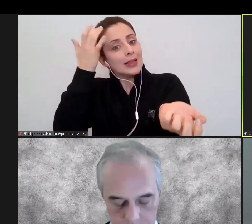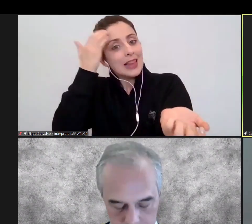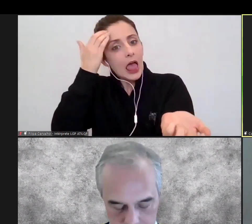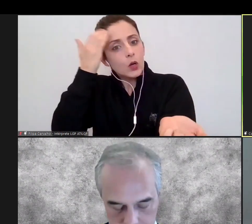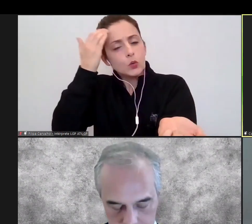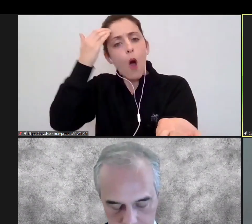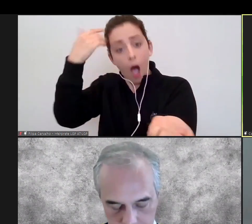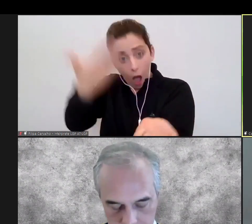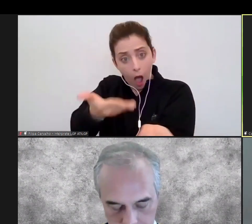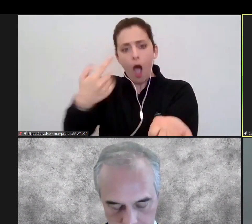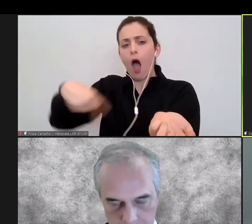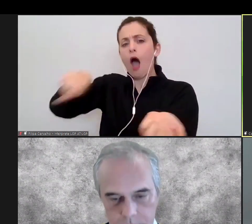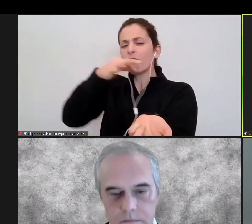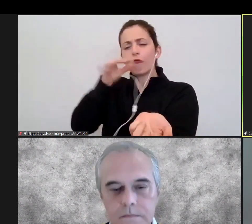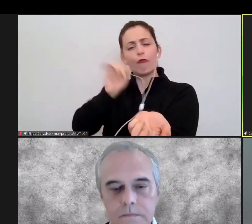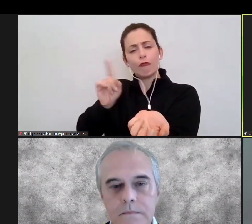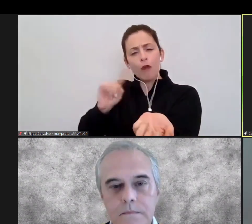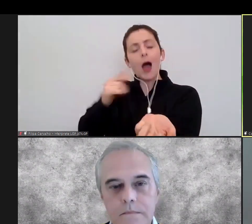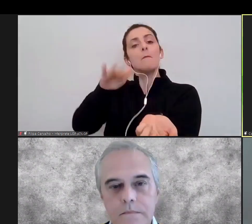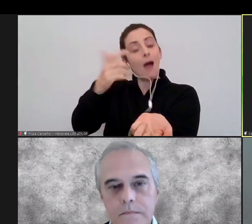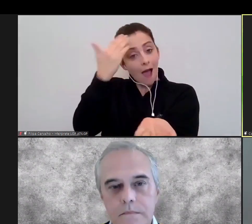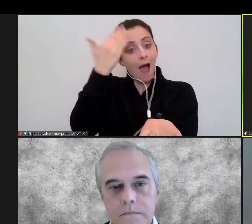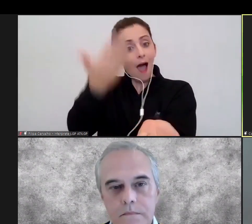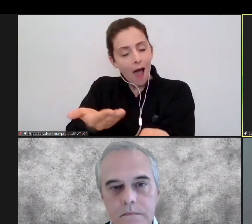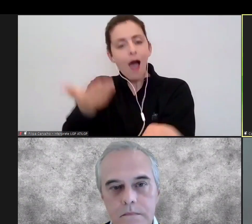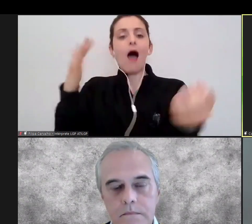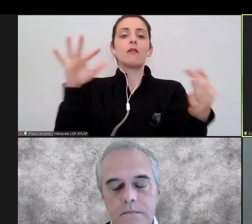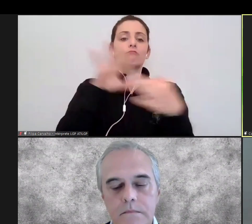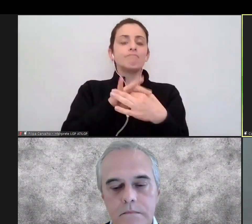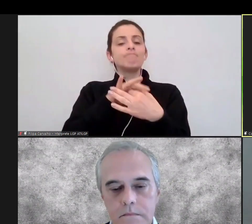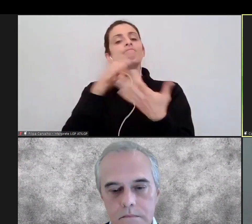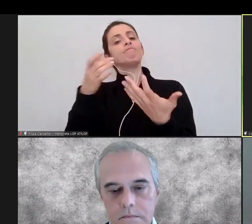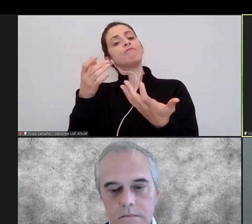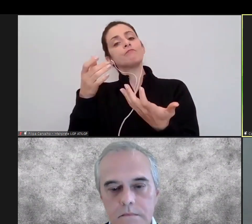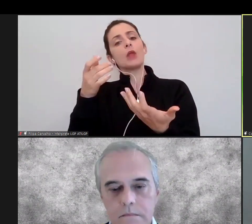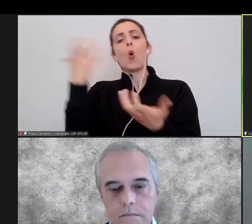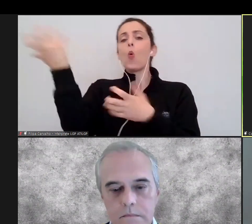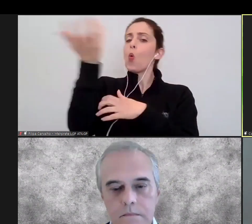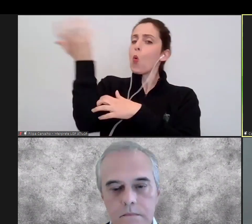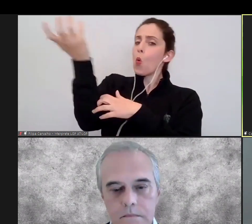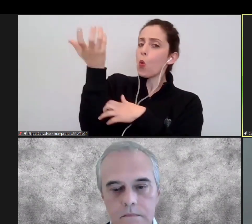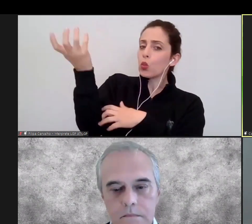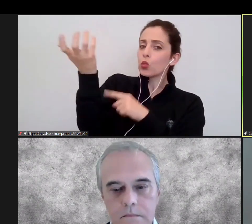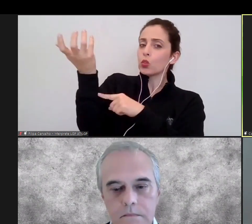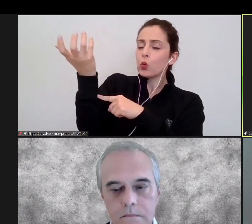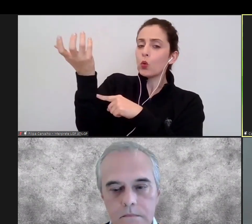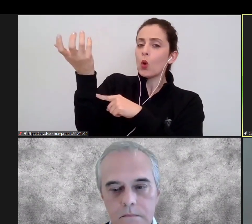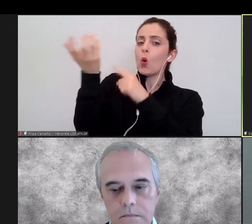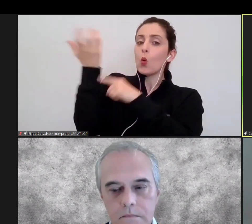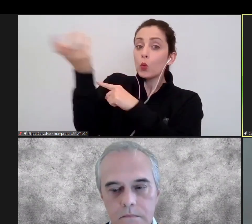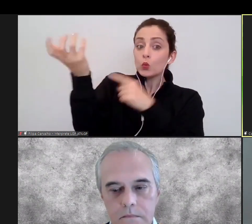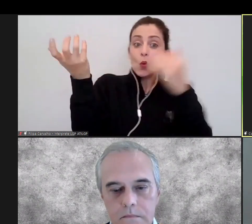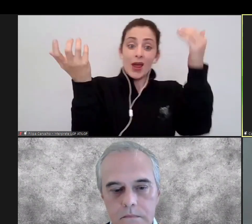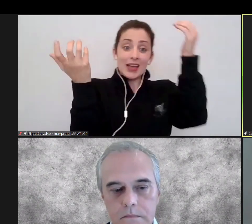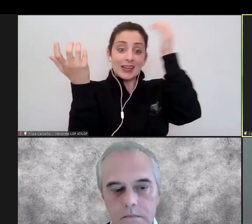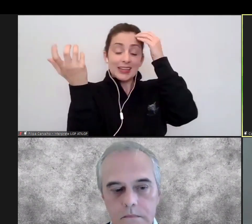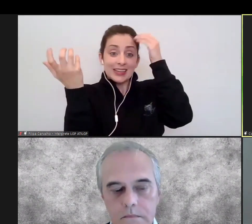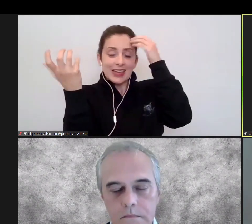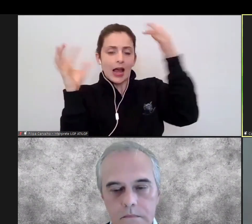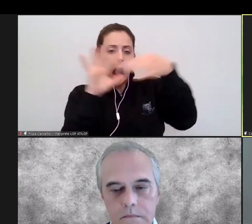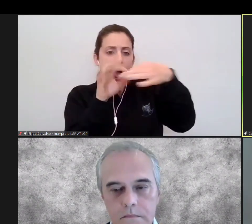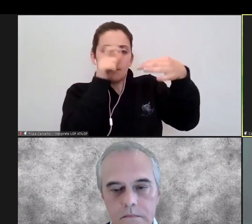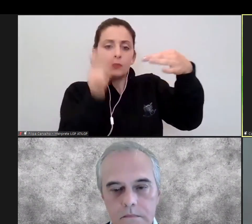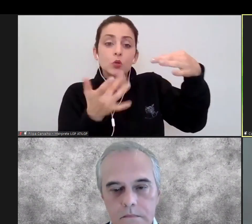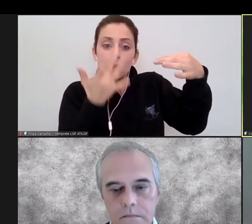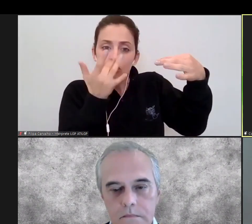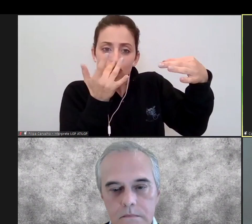né? Existe, e aqui entramos na questão da invisibilidade daquilo que é a produção cultural, sobretudo intelectual, das pessoas negras, não é?